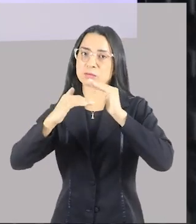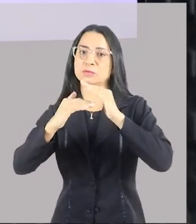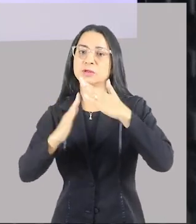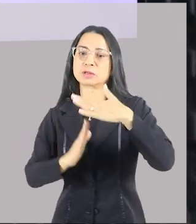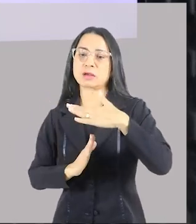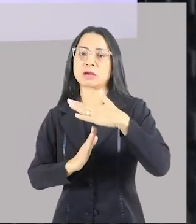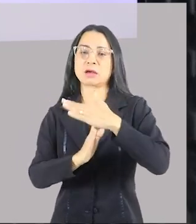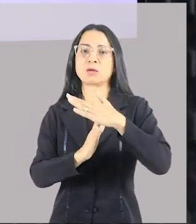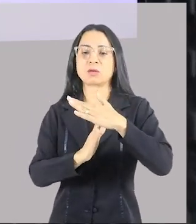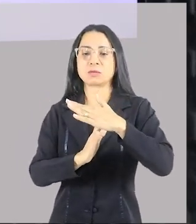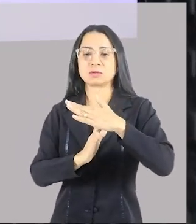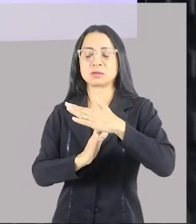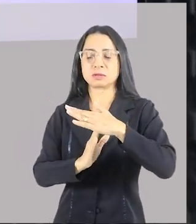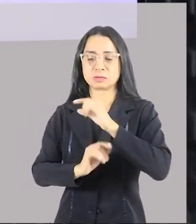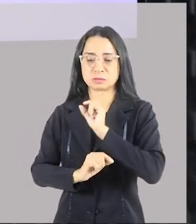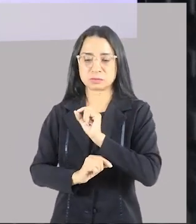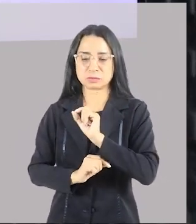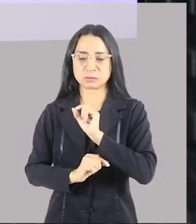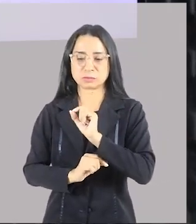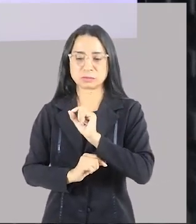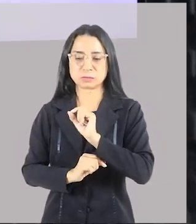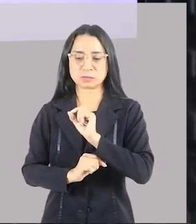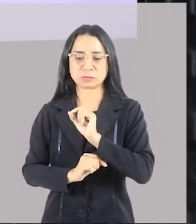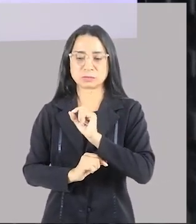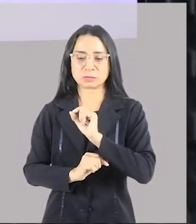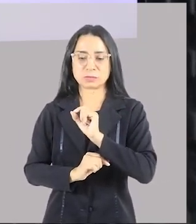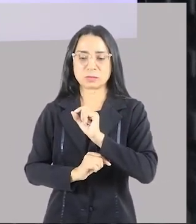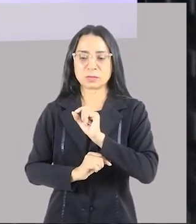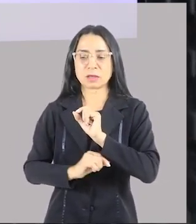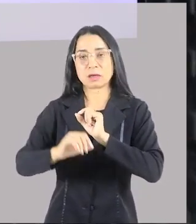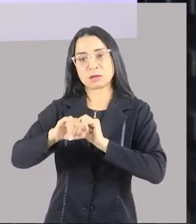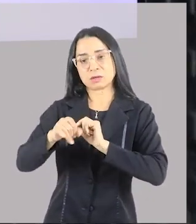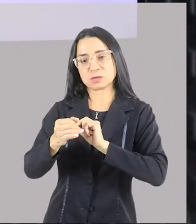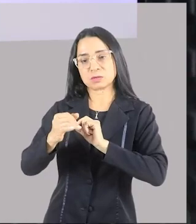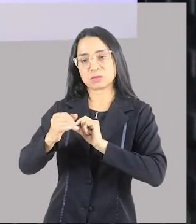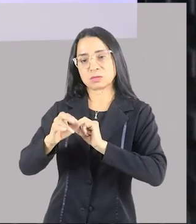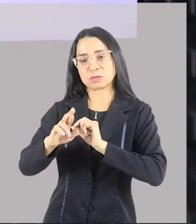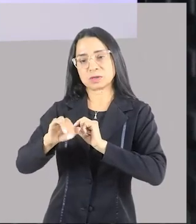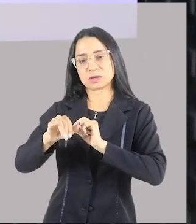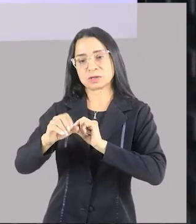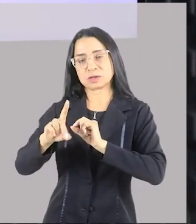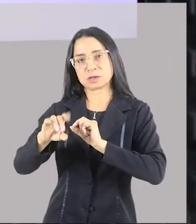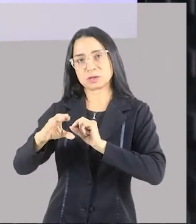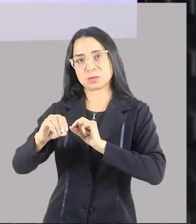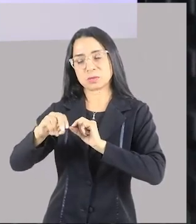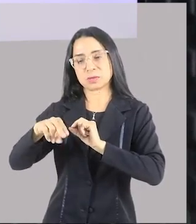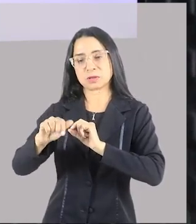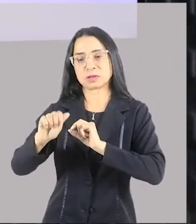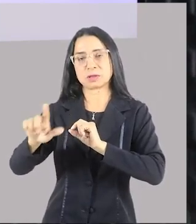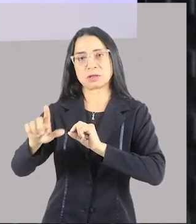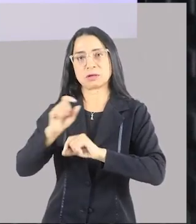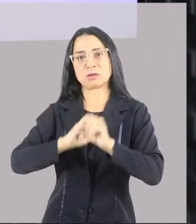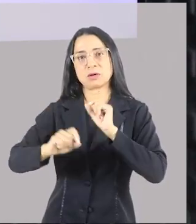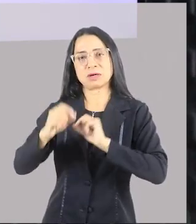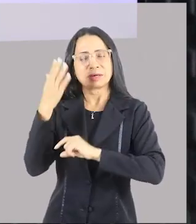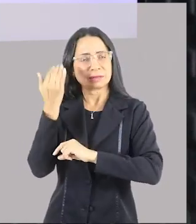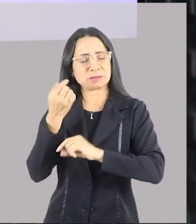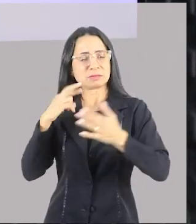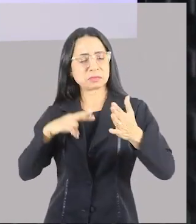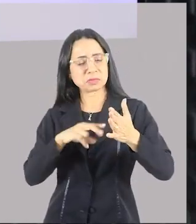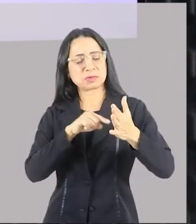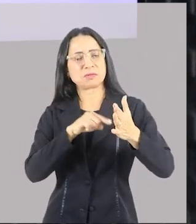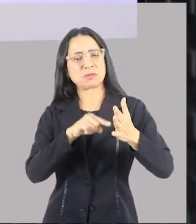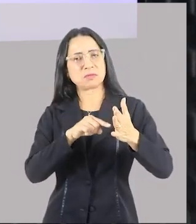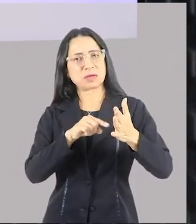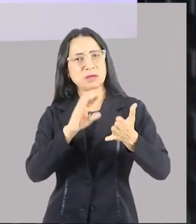controle jurisdicional, ou seja, se eu identificar a ilegalidade de um ato administrativo, eu posso provocar o